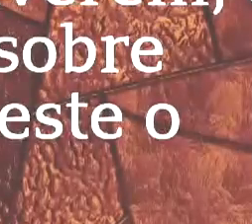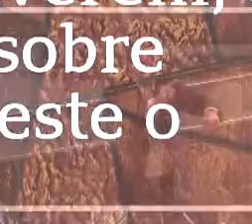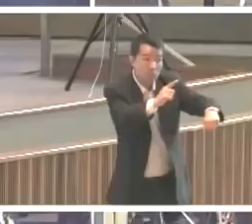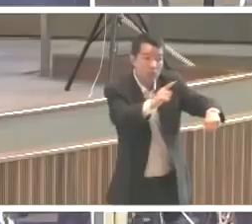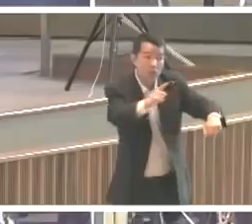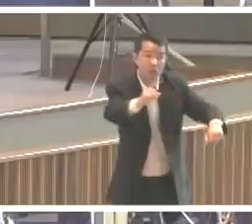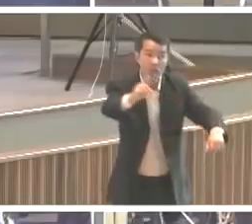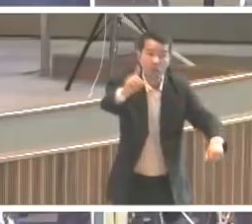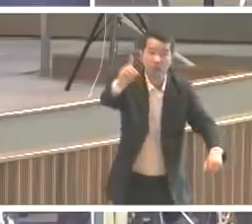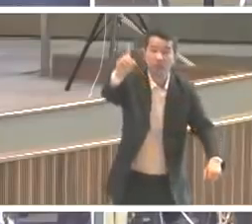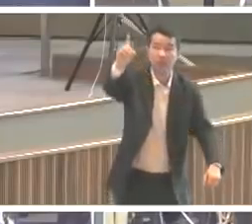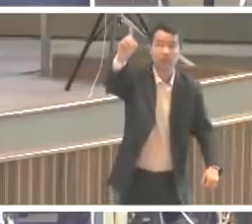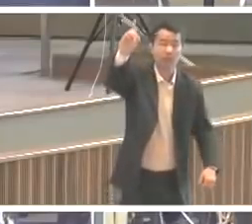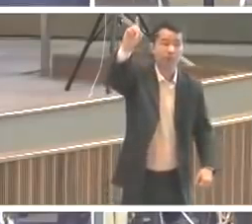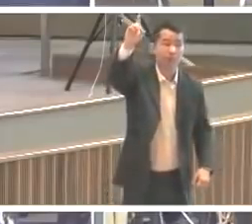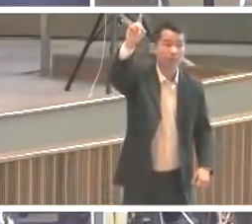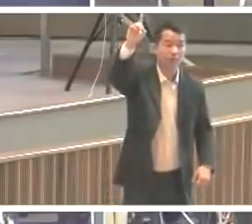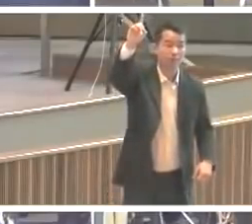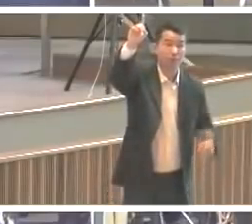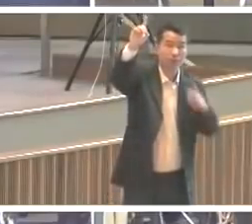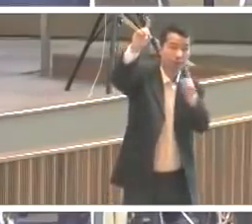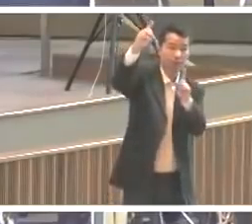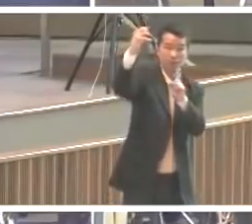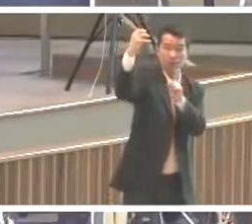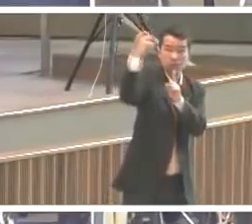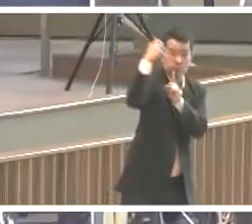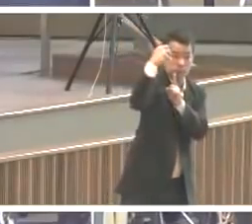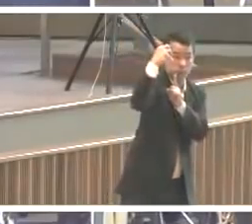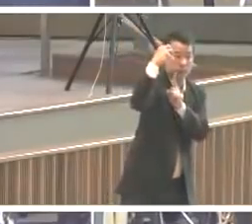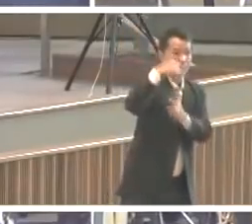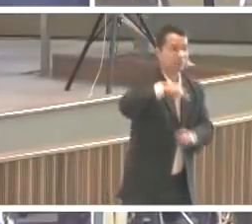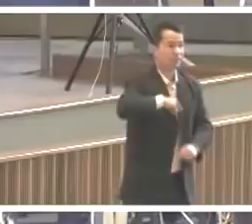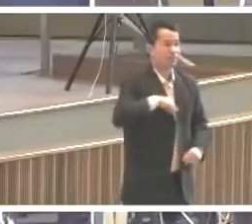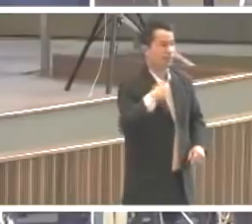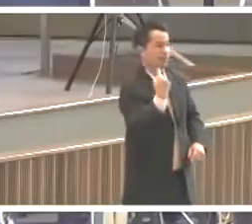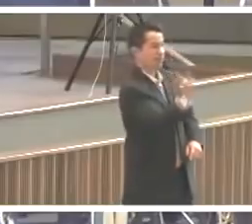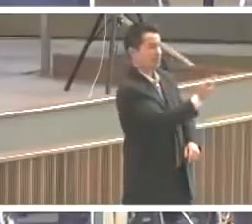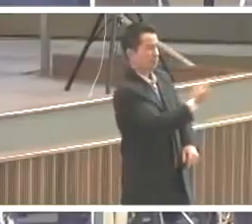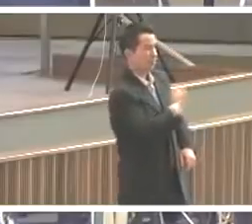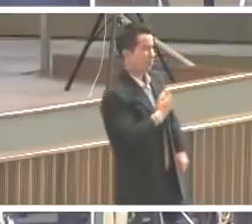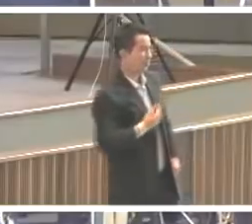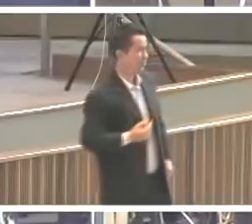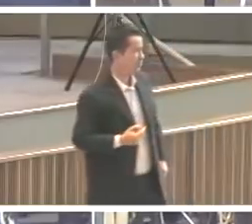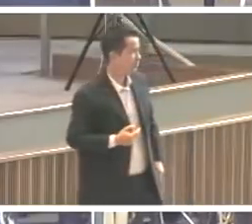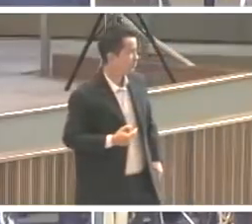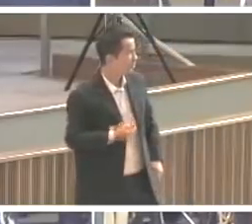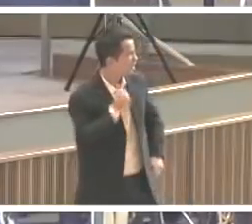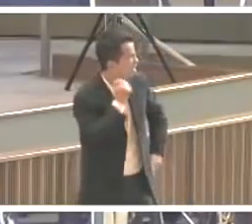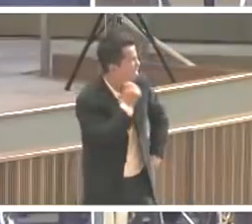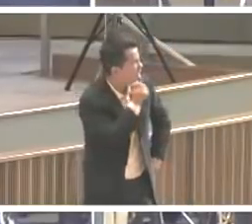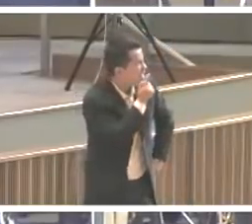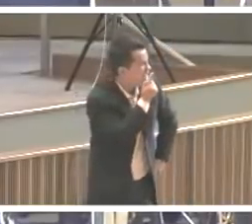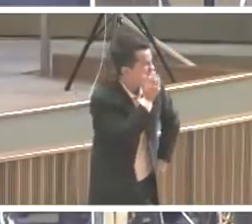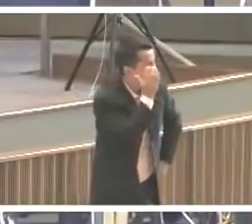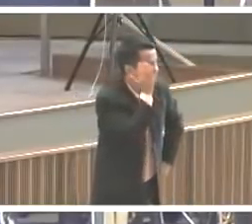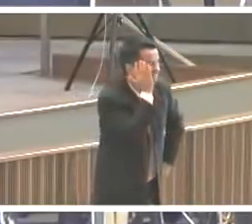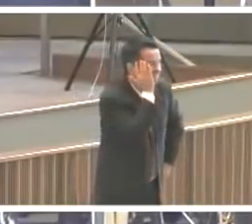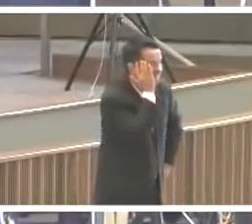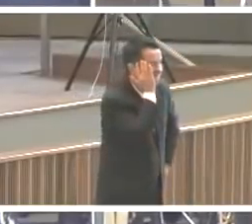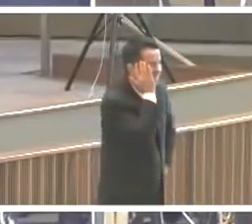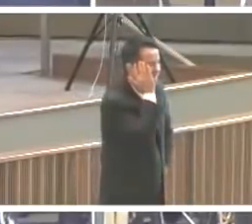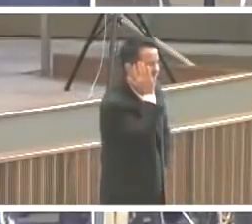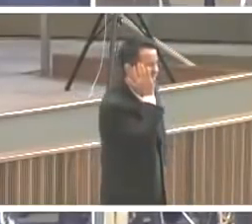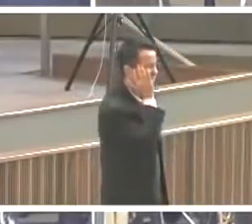mover de Deus, da tua visitação. Primeira vez, ou o primeiro contexto que eu